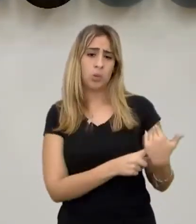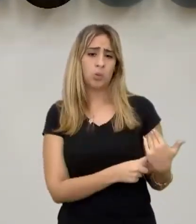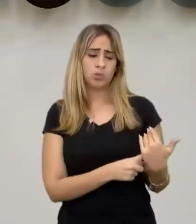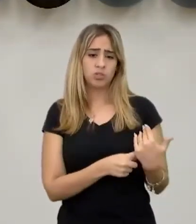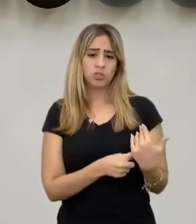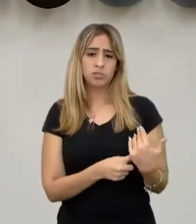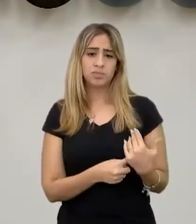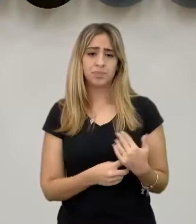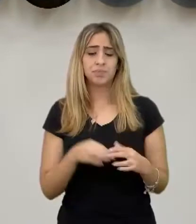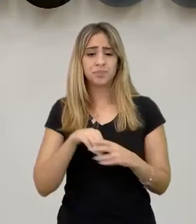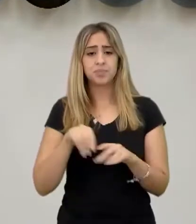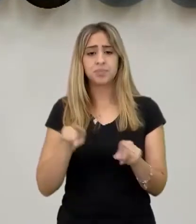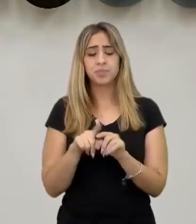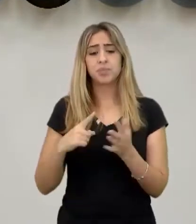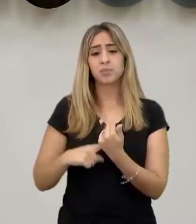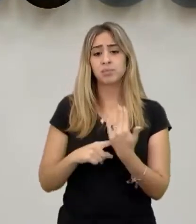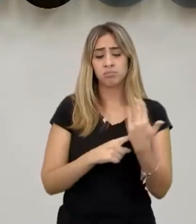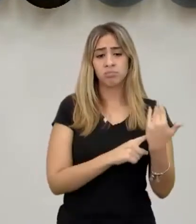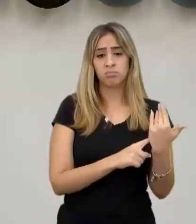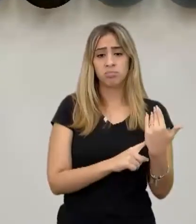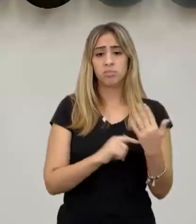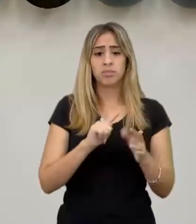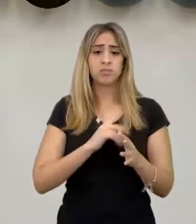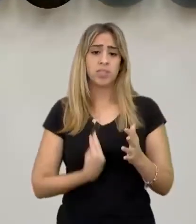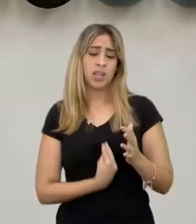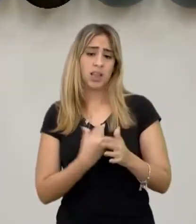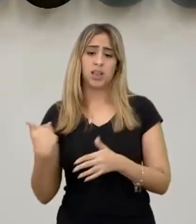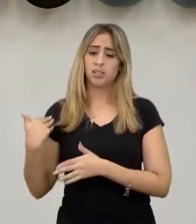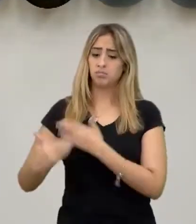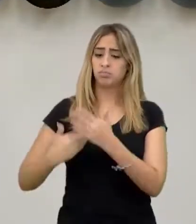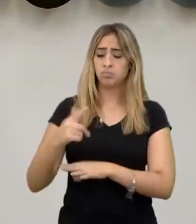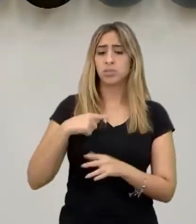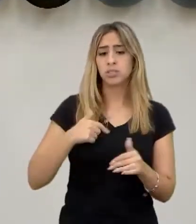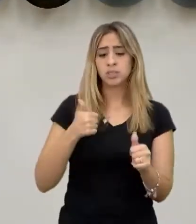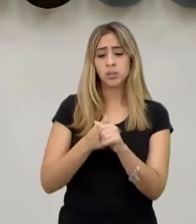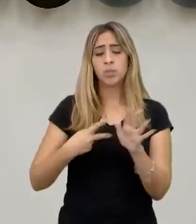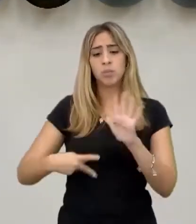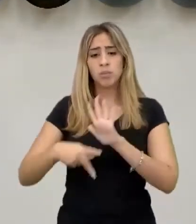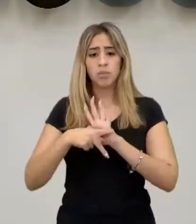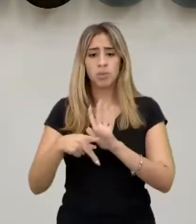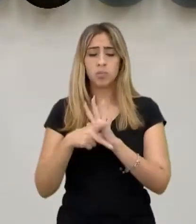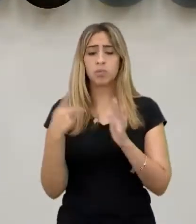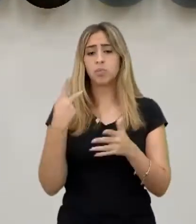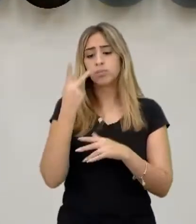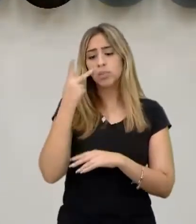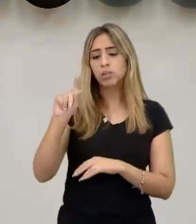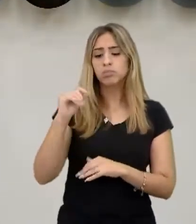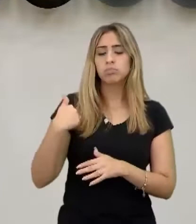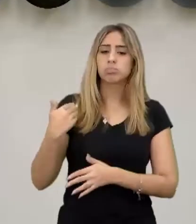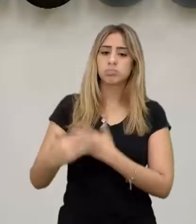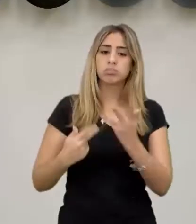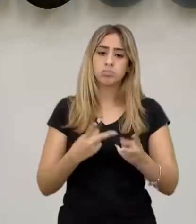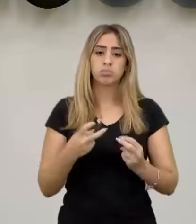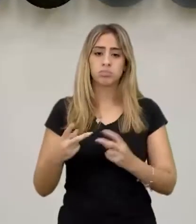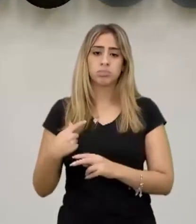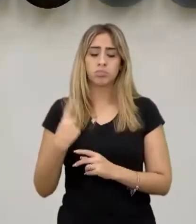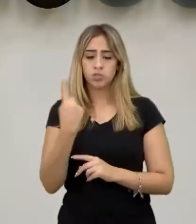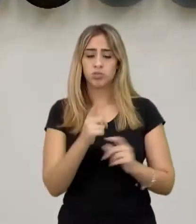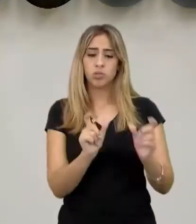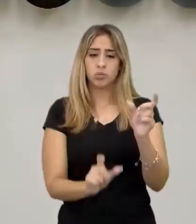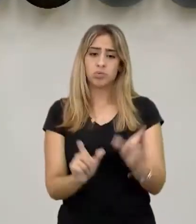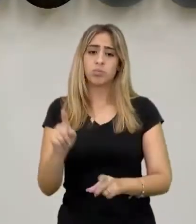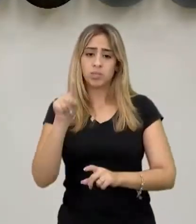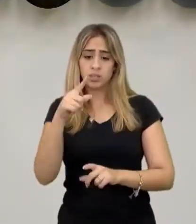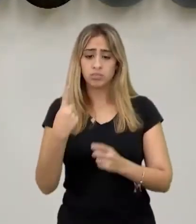tecnologias, né? Inclusive as tecnologias que são próprias para o consumo individual. Sim. E